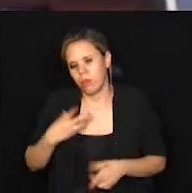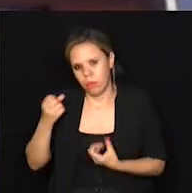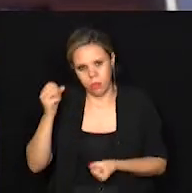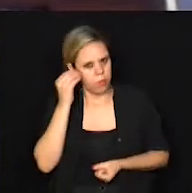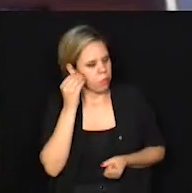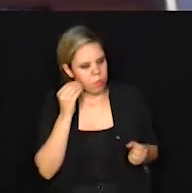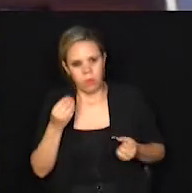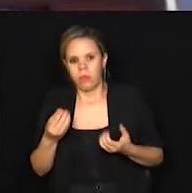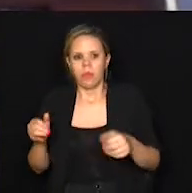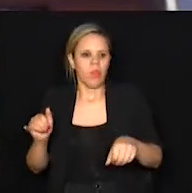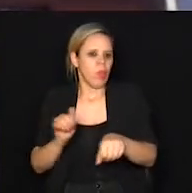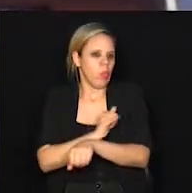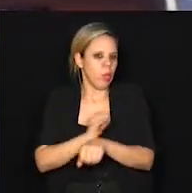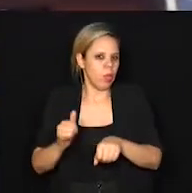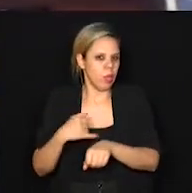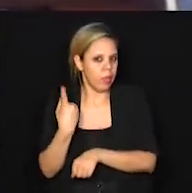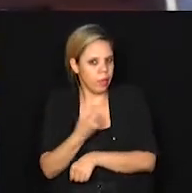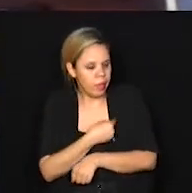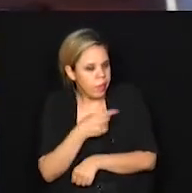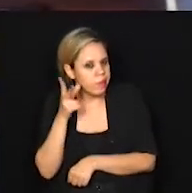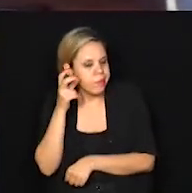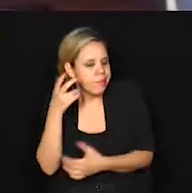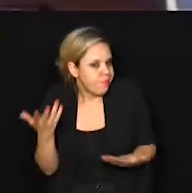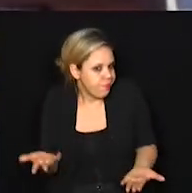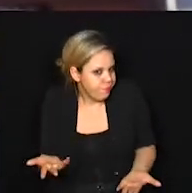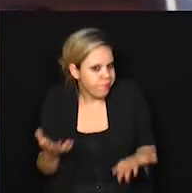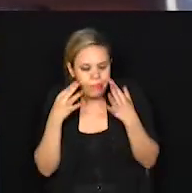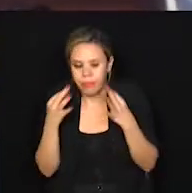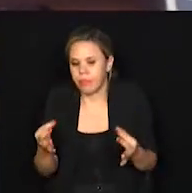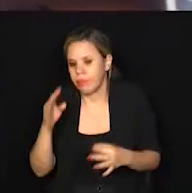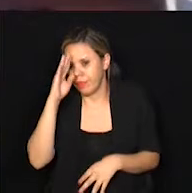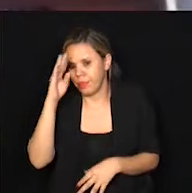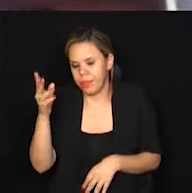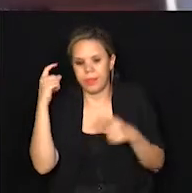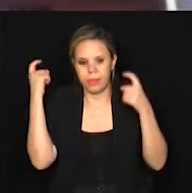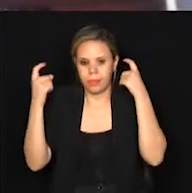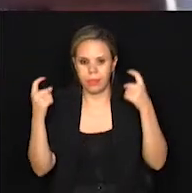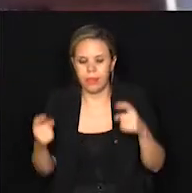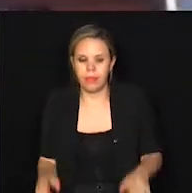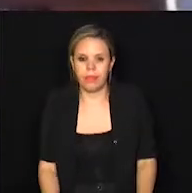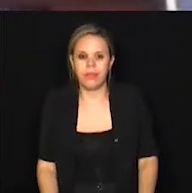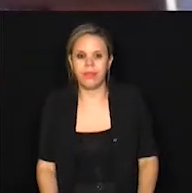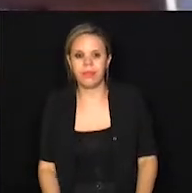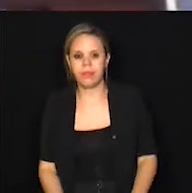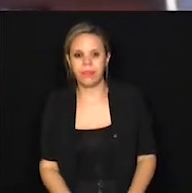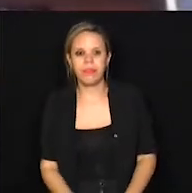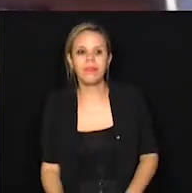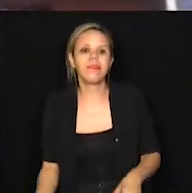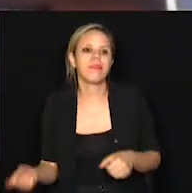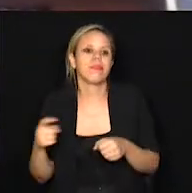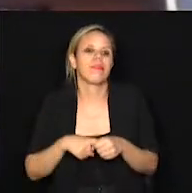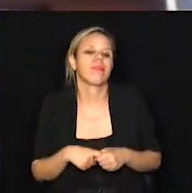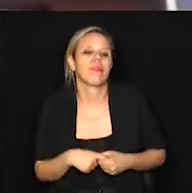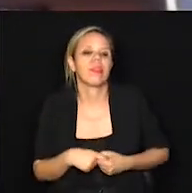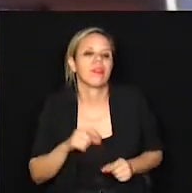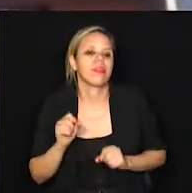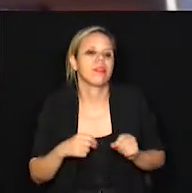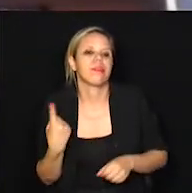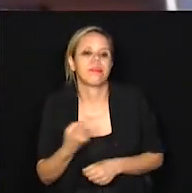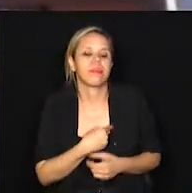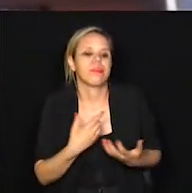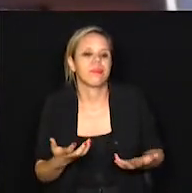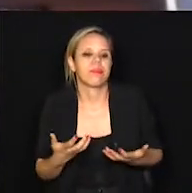todas as maneiras, sermos ouvidos. Essa é uma das principais preocupações. E para essa volta, né, o que nós